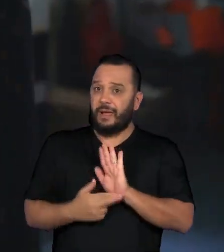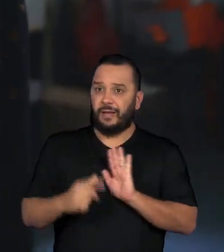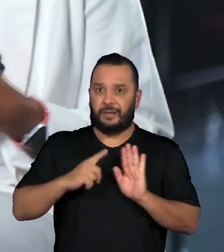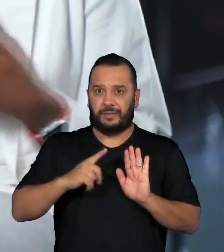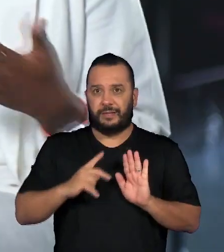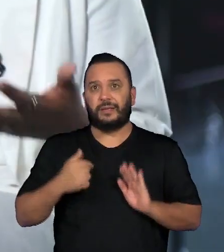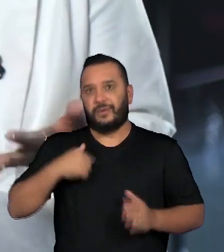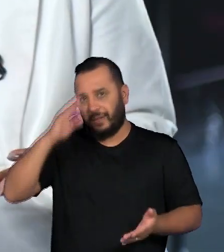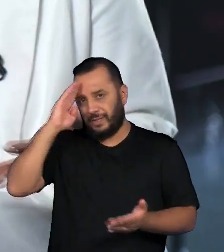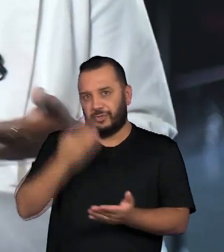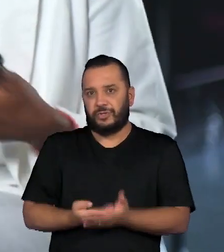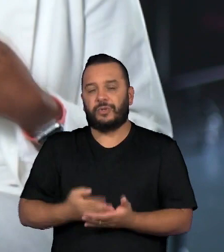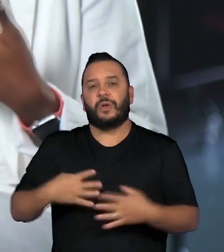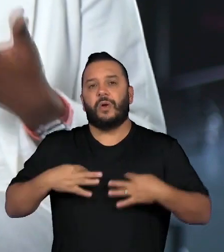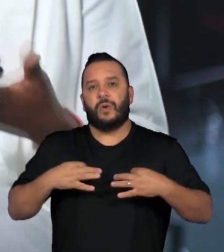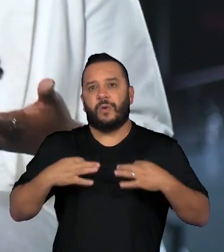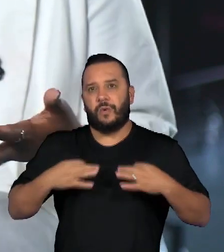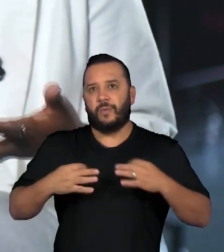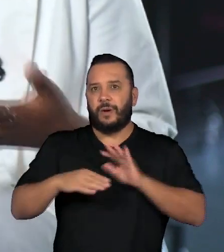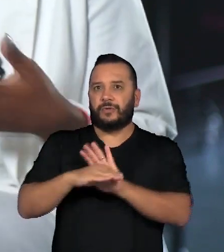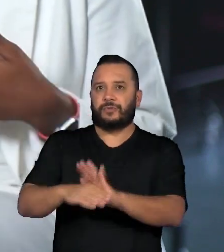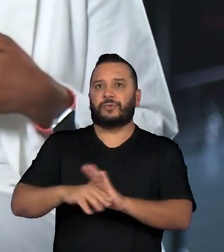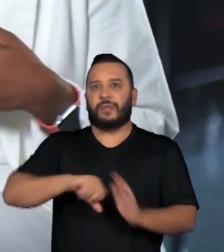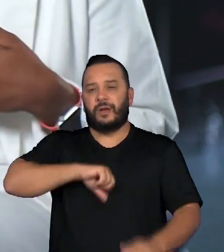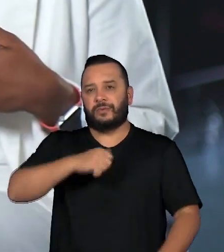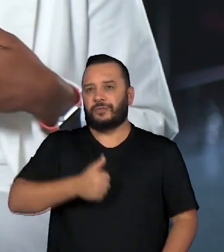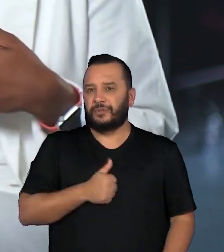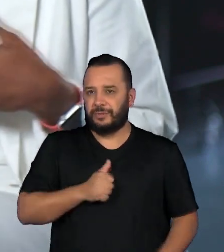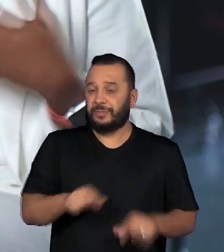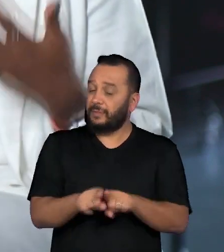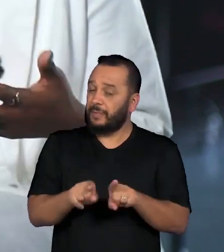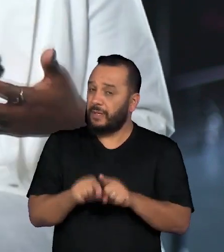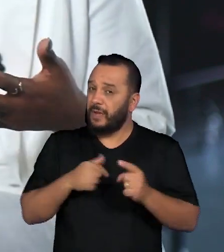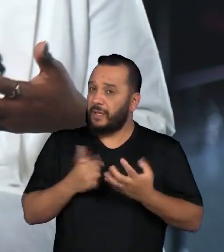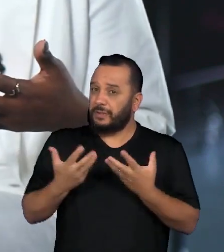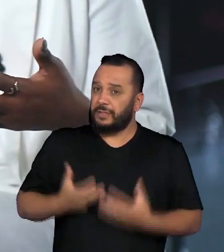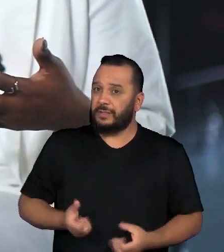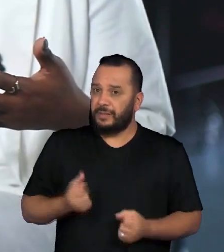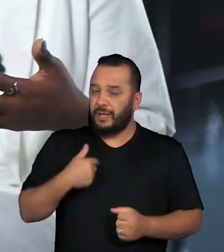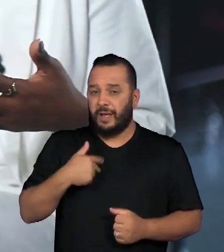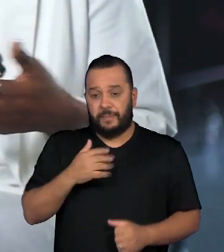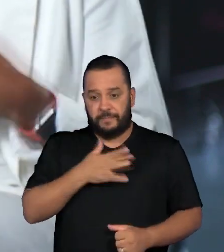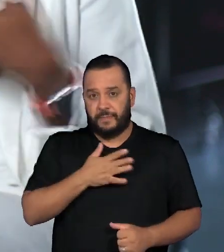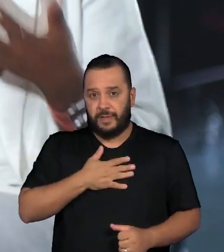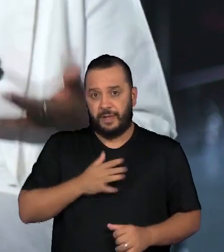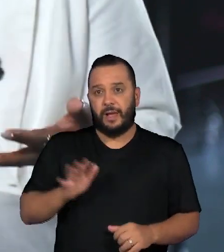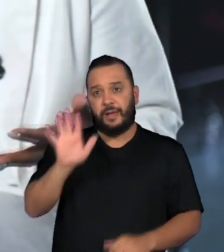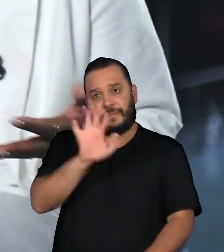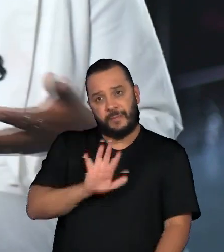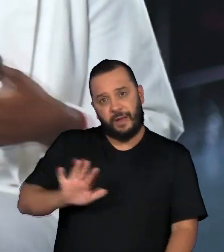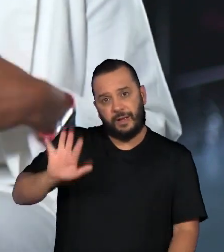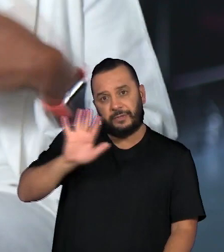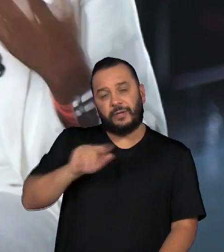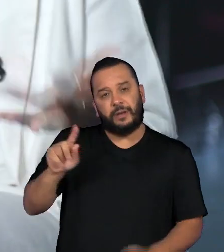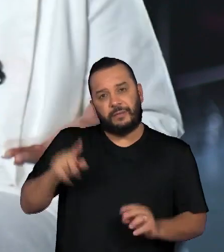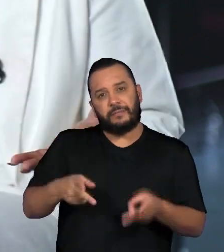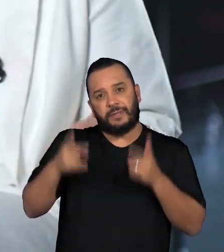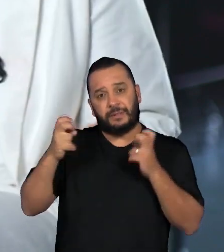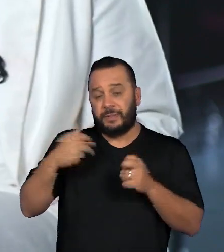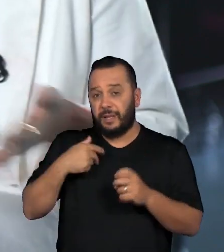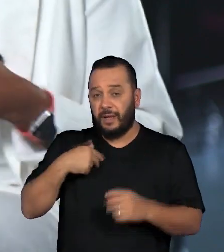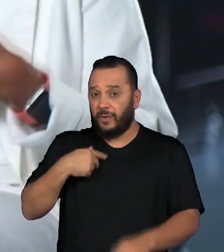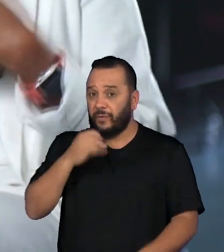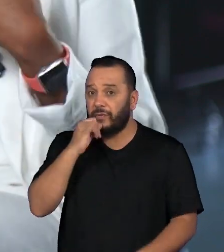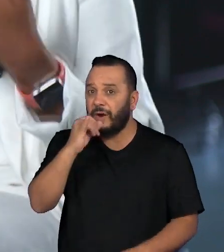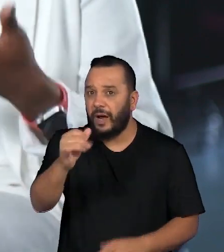muito que a roupa ela ajuda na autoestima, na autoaceitação, porque a nossa imagem ela é percebida mesmo antes da gente falar